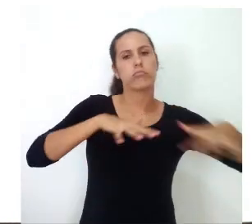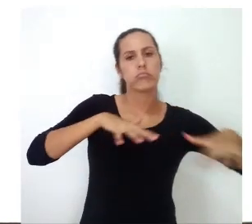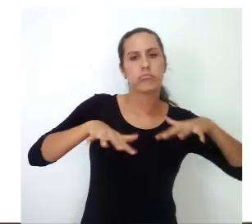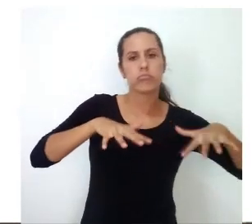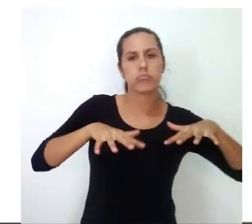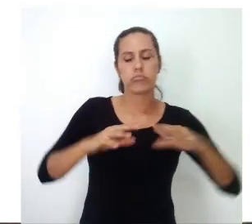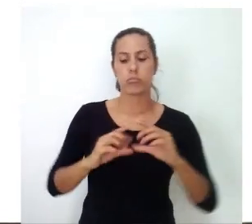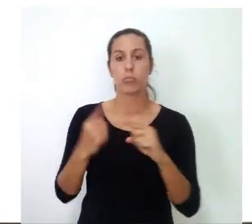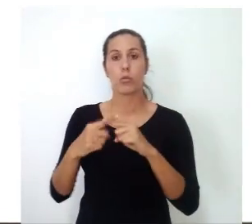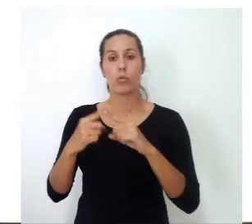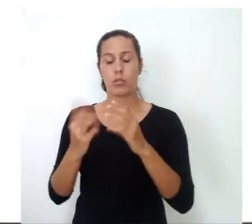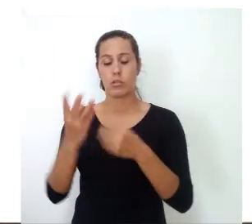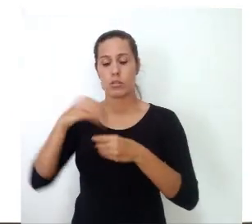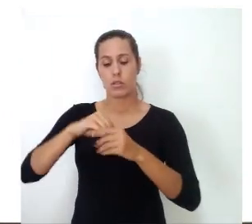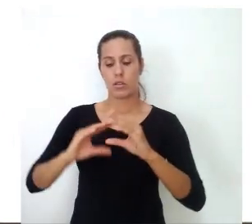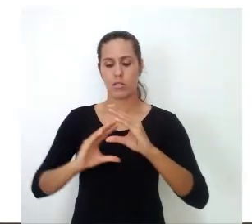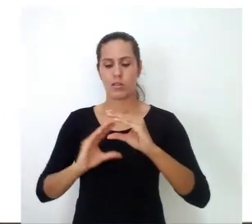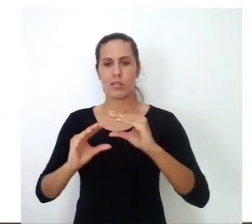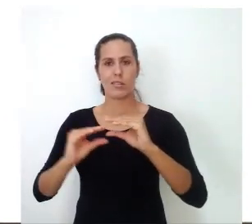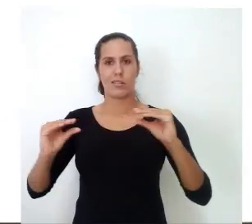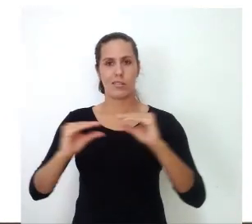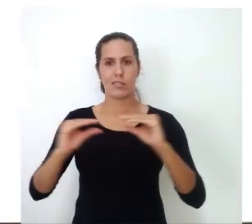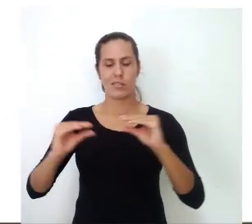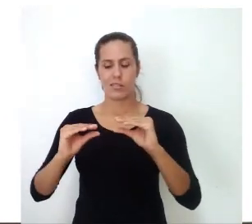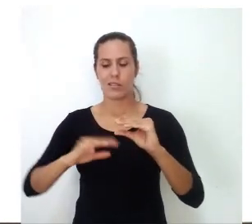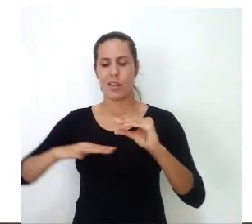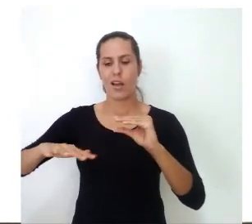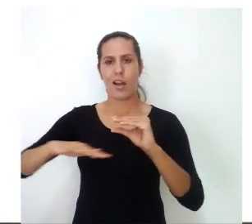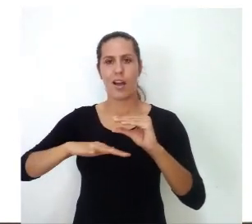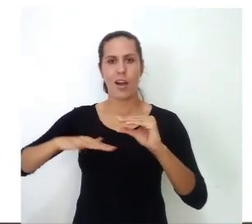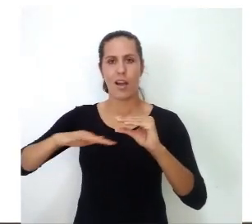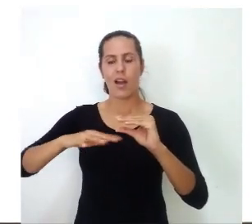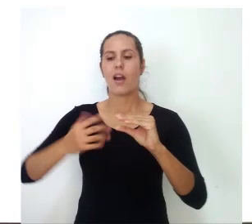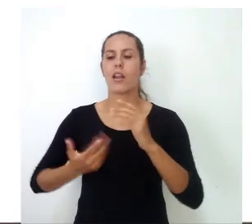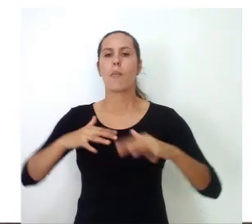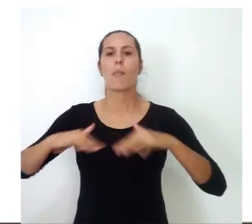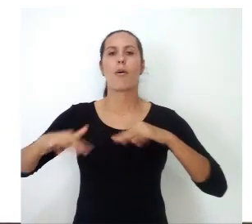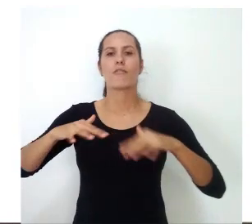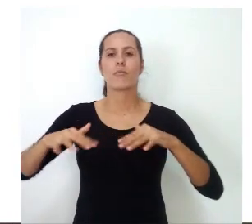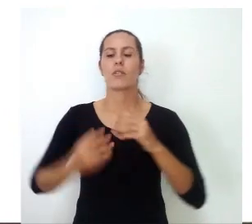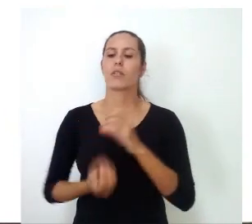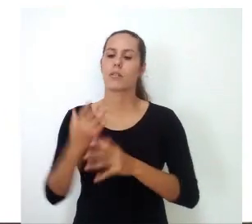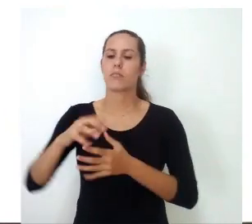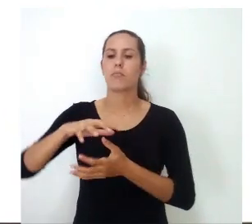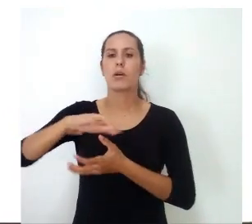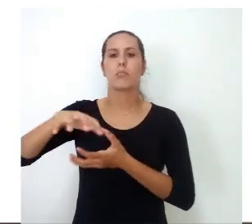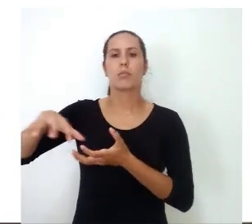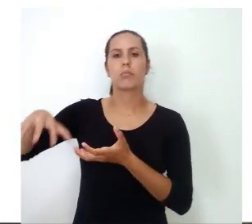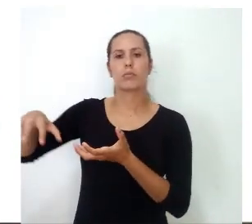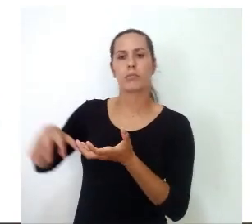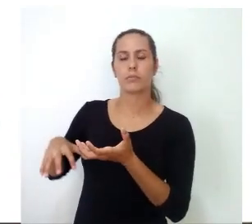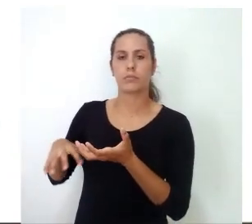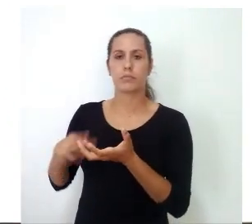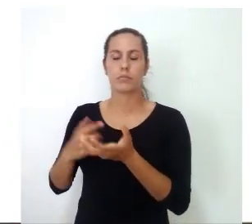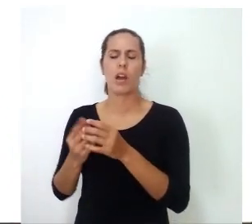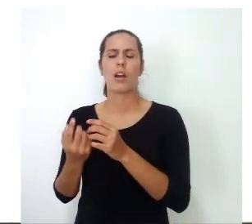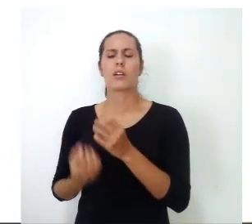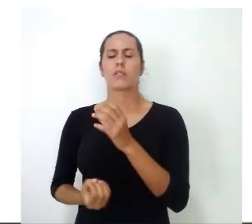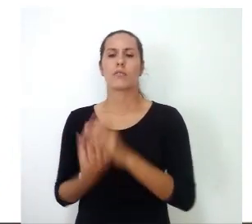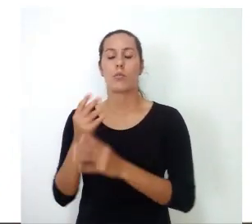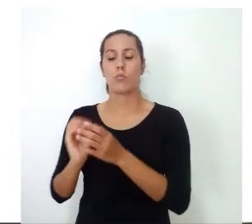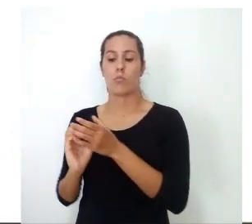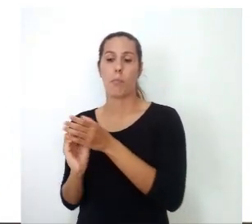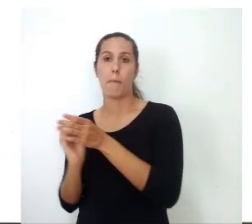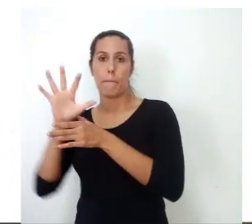certo? Um detalhe que Dantas quer chamar para vocês é o seguinte, que o